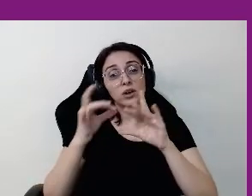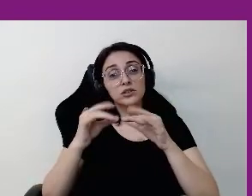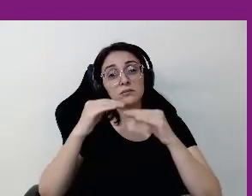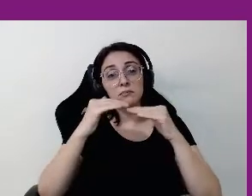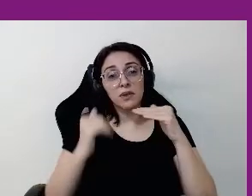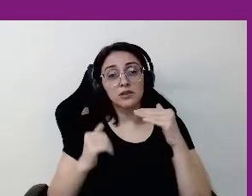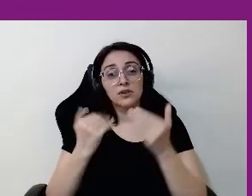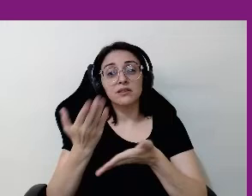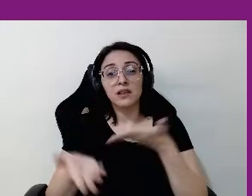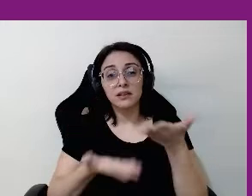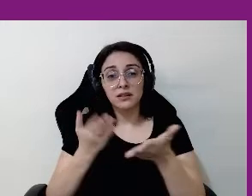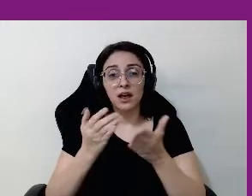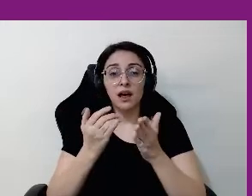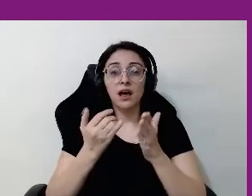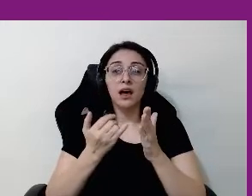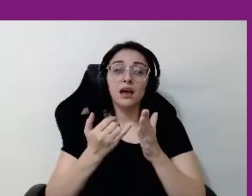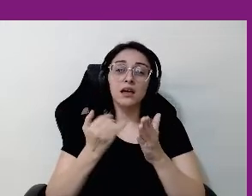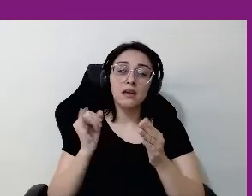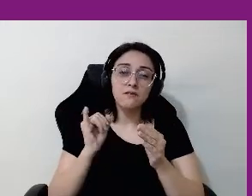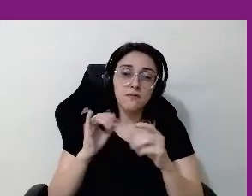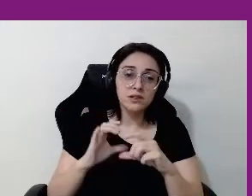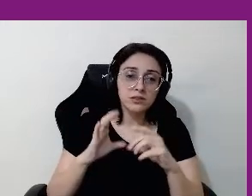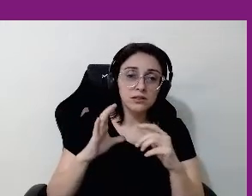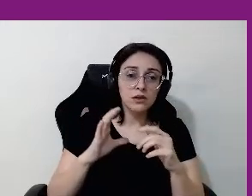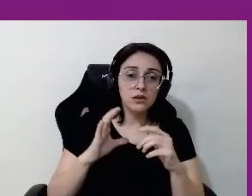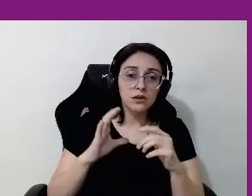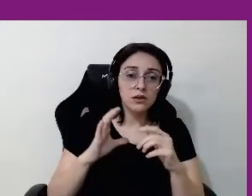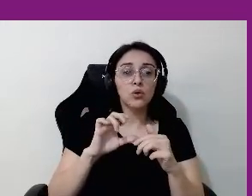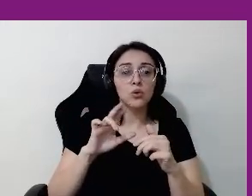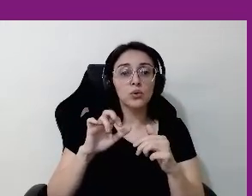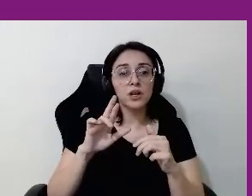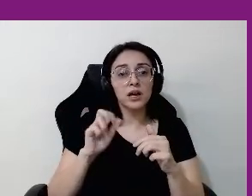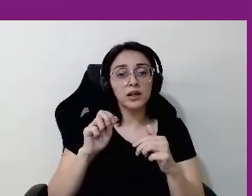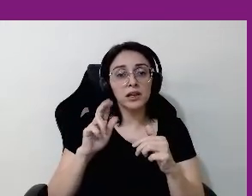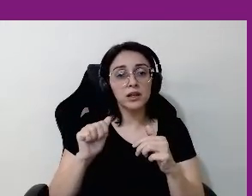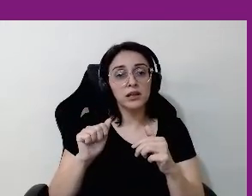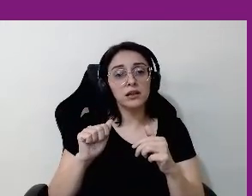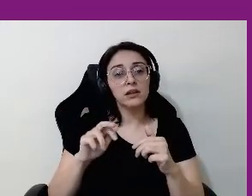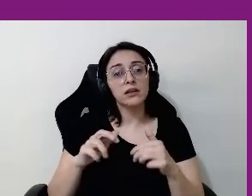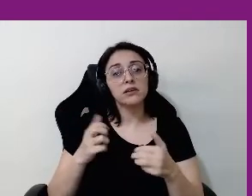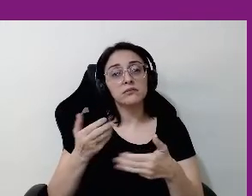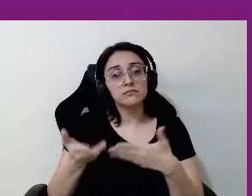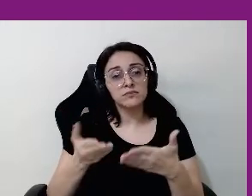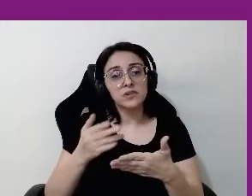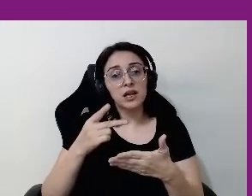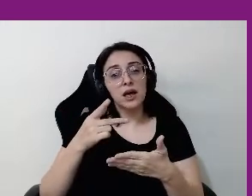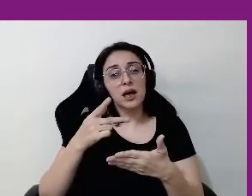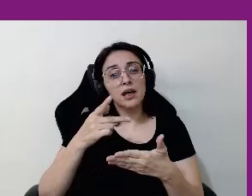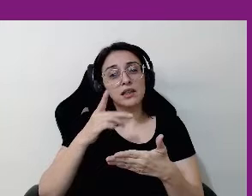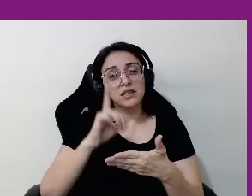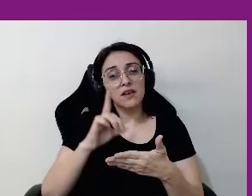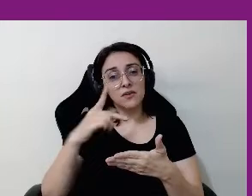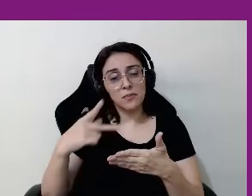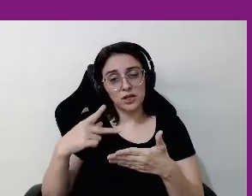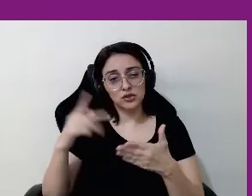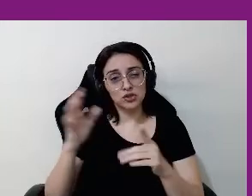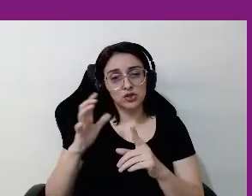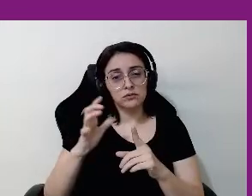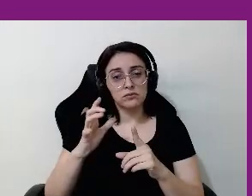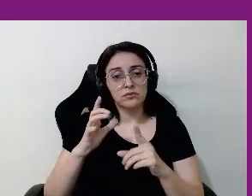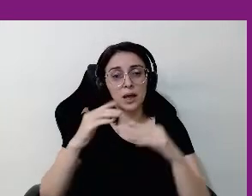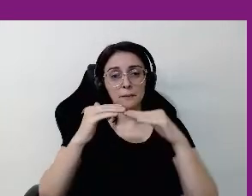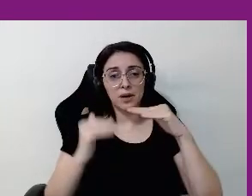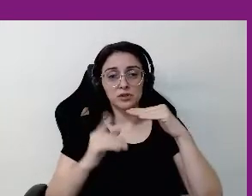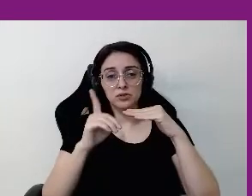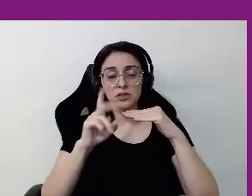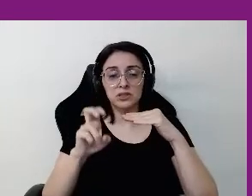de infecção, a sedação adequada, curar se necessário, driving pressure abaixo de 15, ver o caso